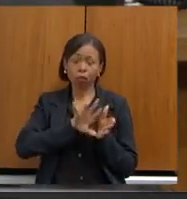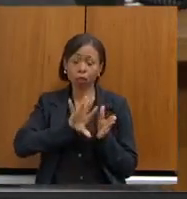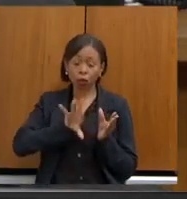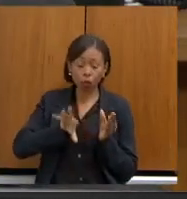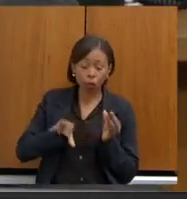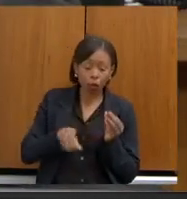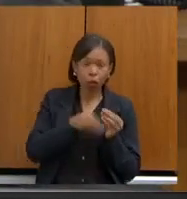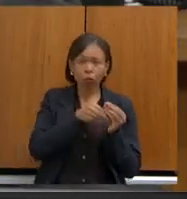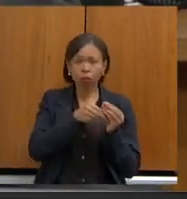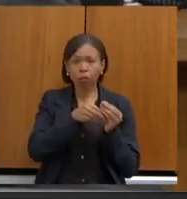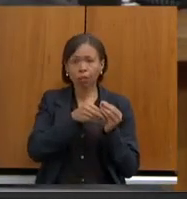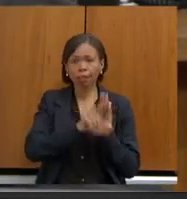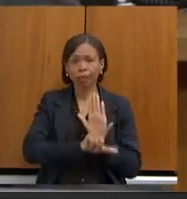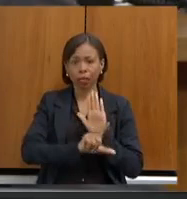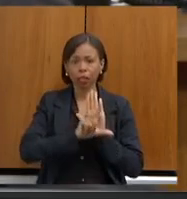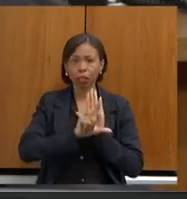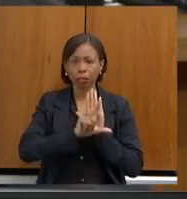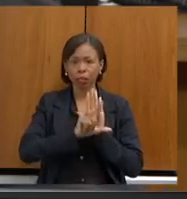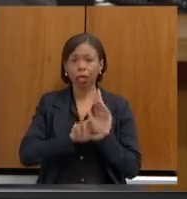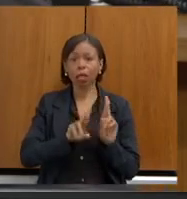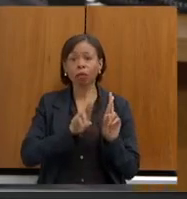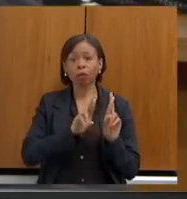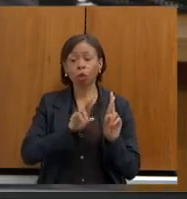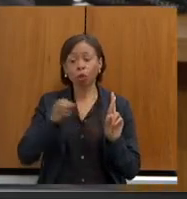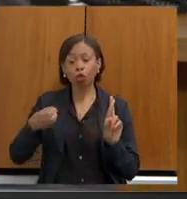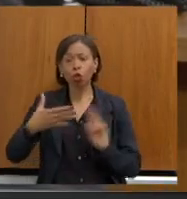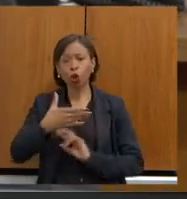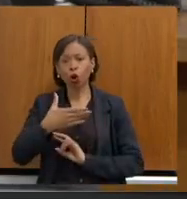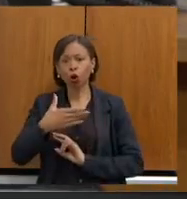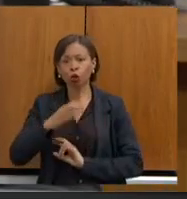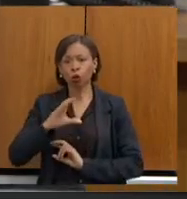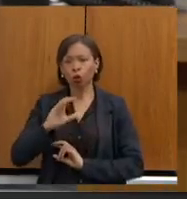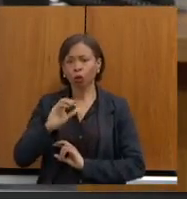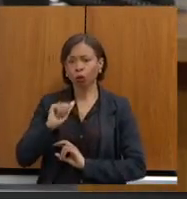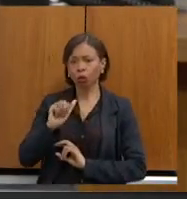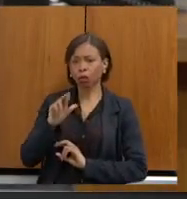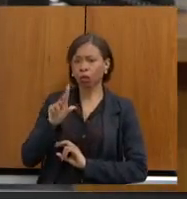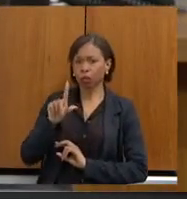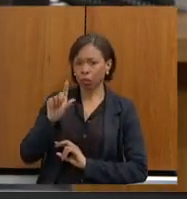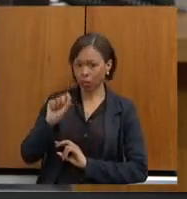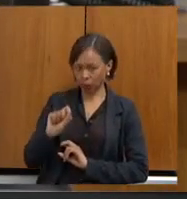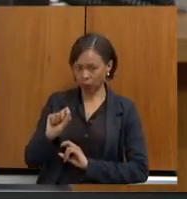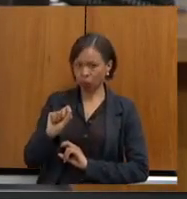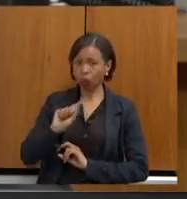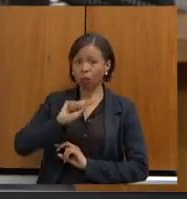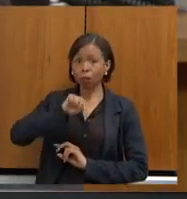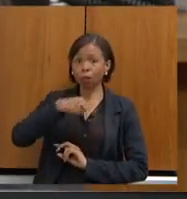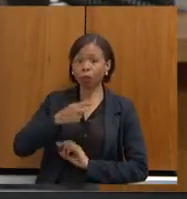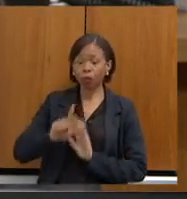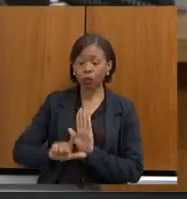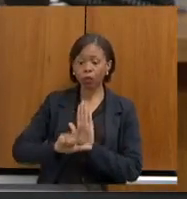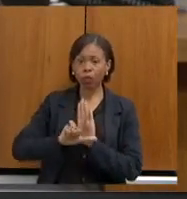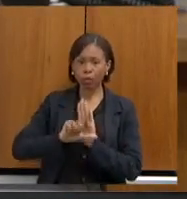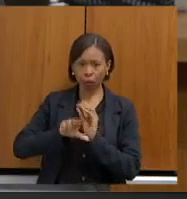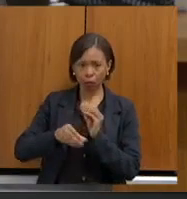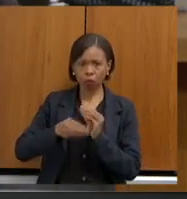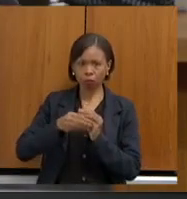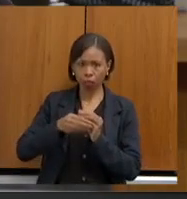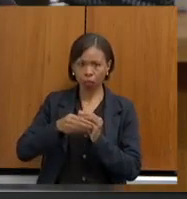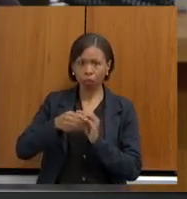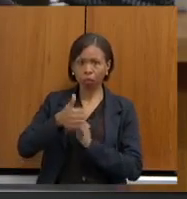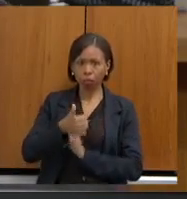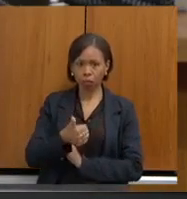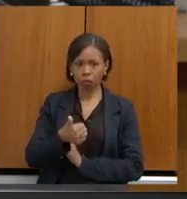da Lei essa responsabilidade para a nova carreira depois quando lei complementar 129 e só